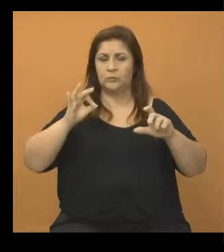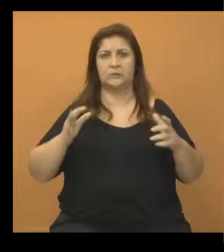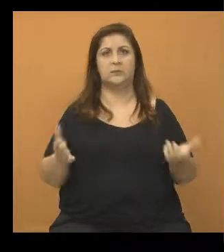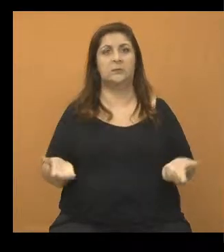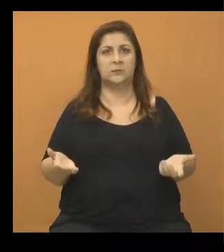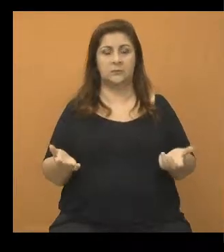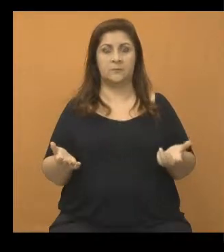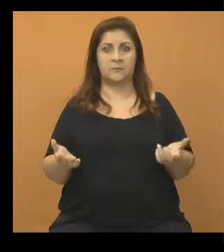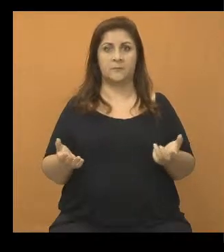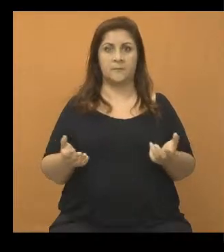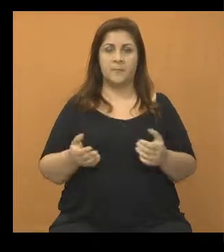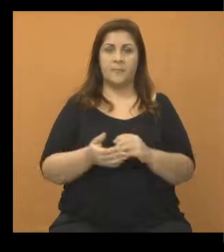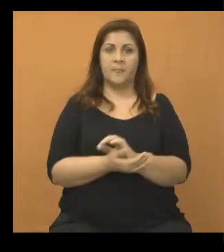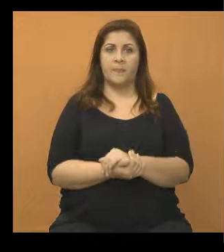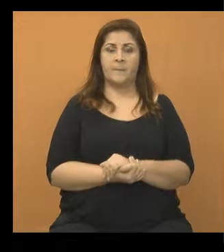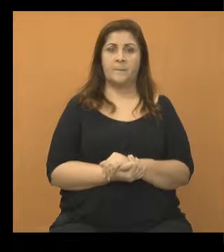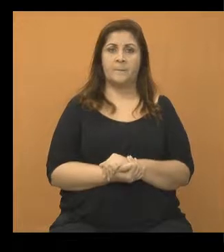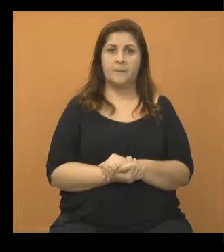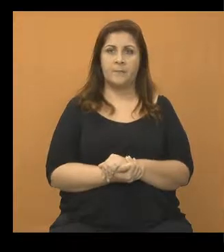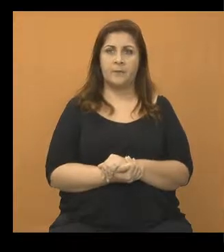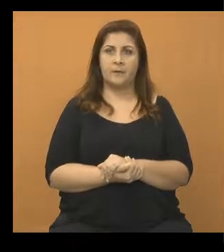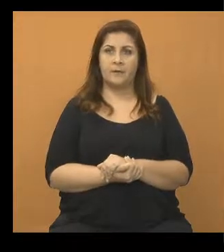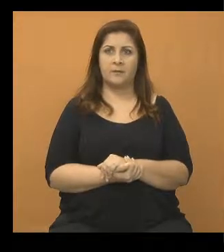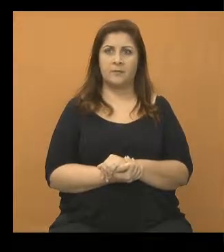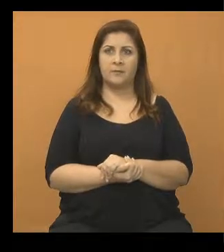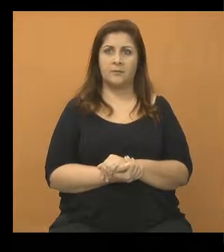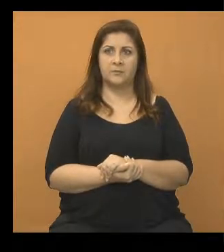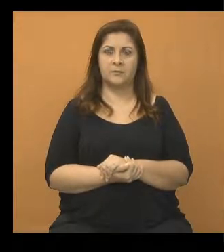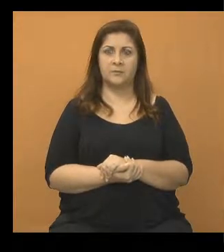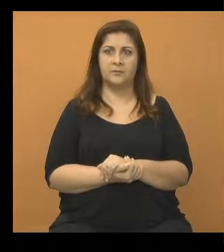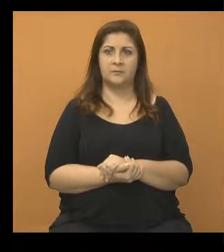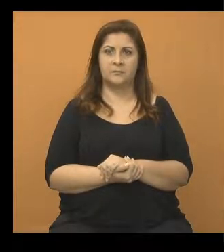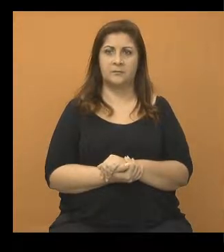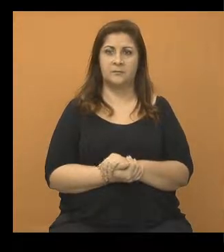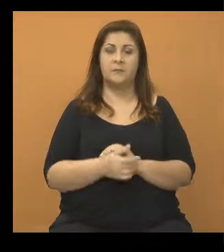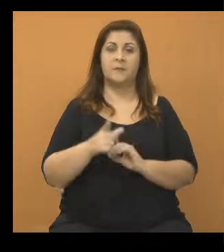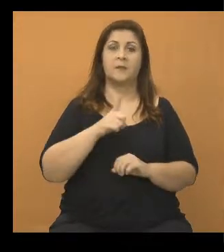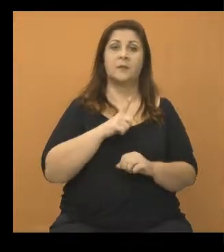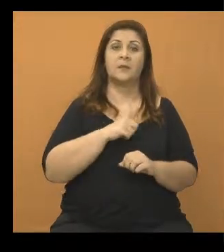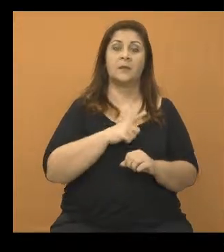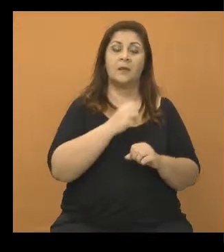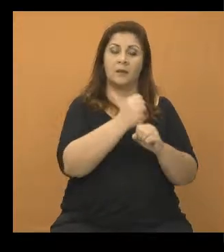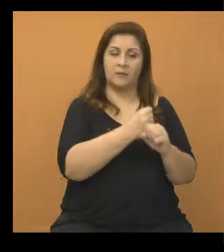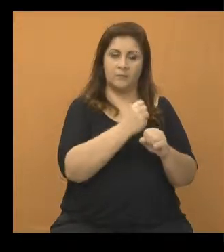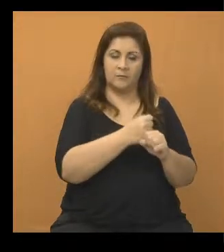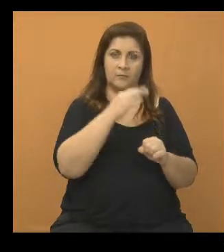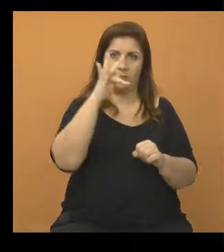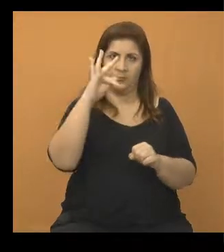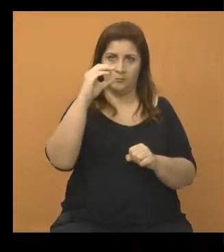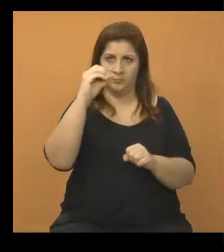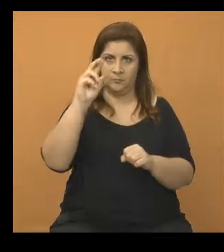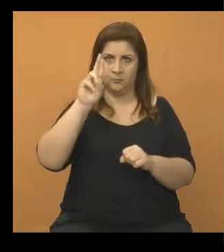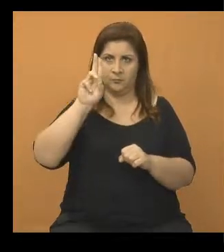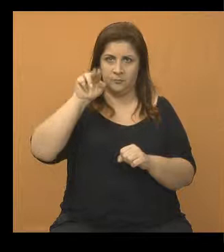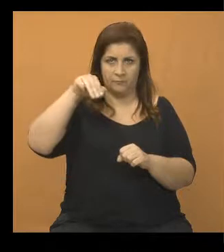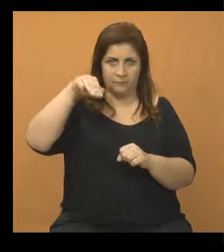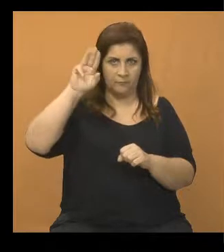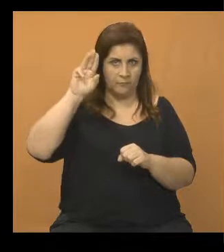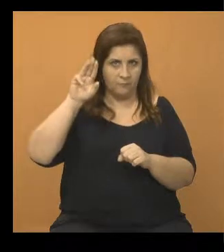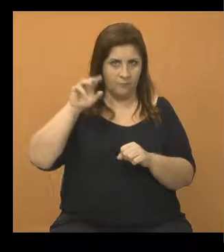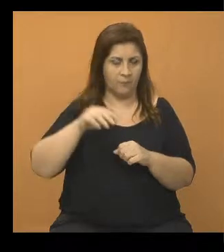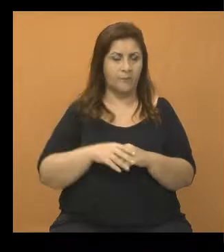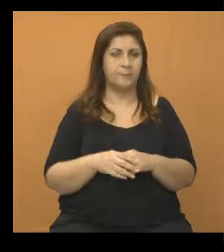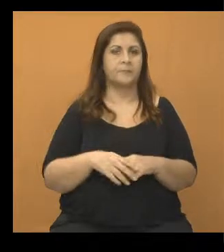na questão da Procuradoria do município. Então, aqui você tem a reforma do fórum, né? Você tem também